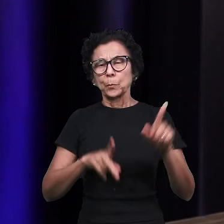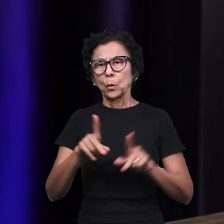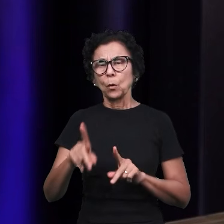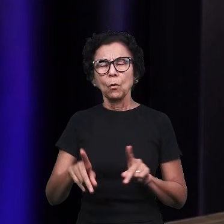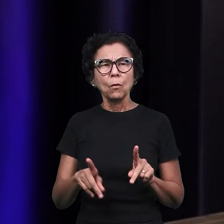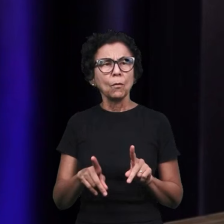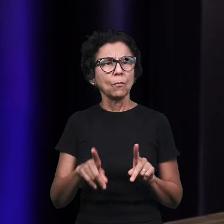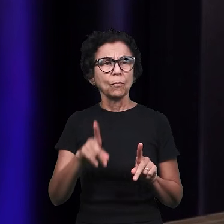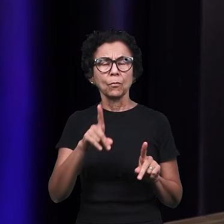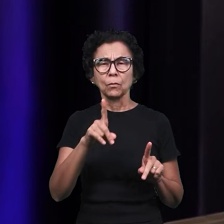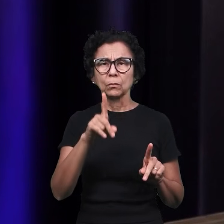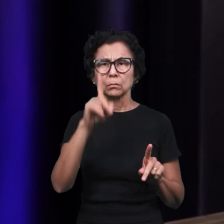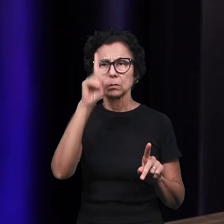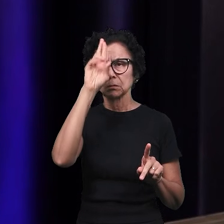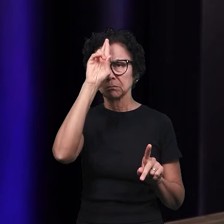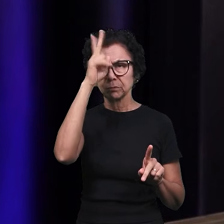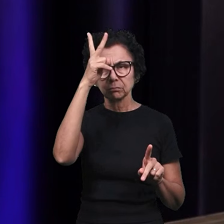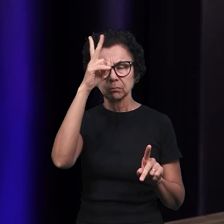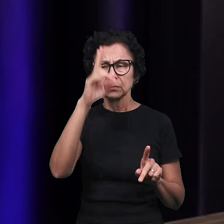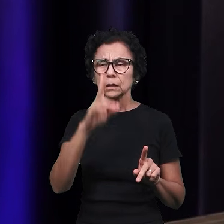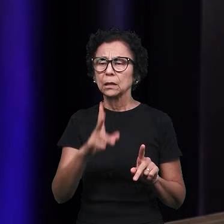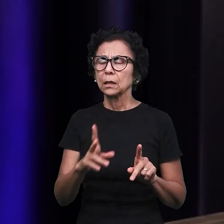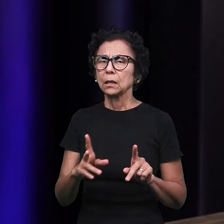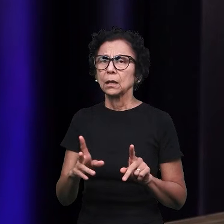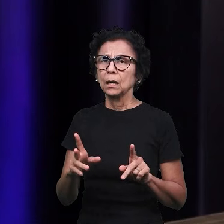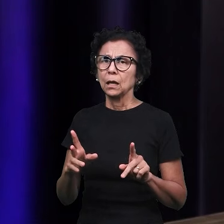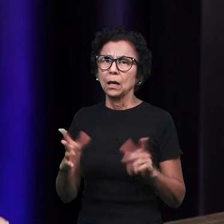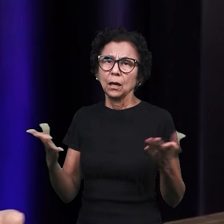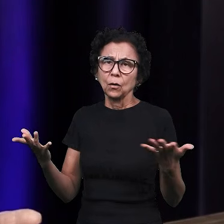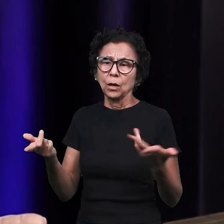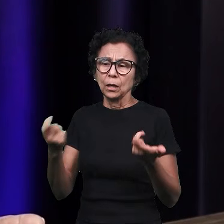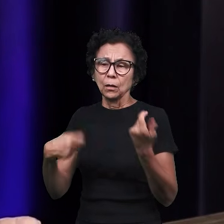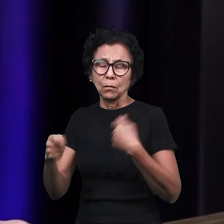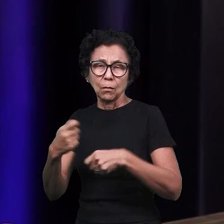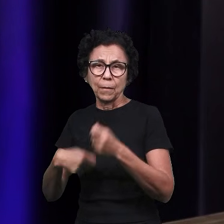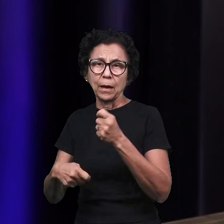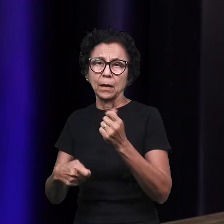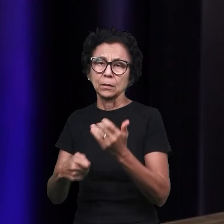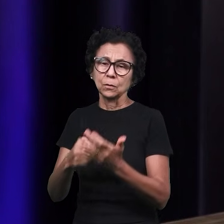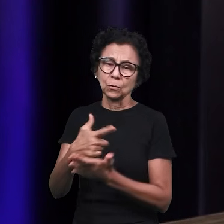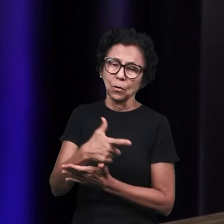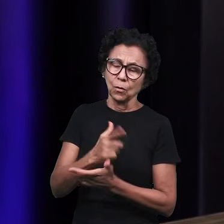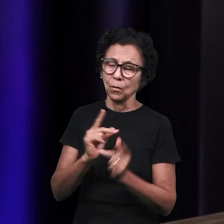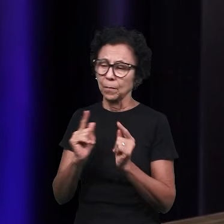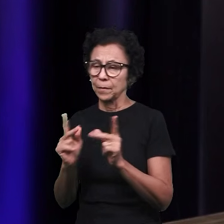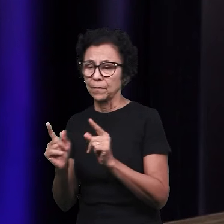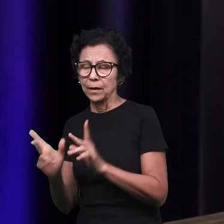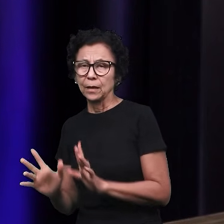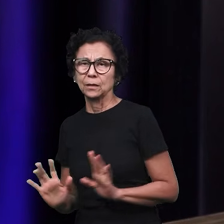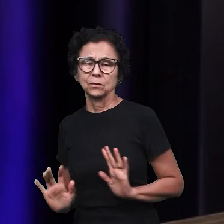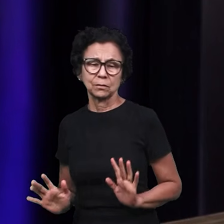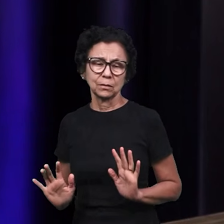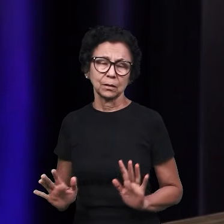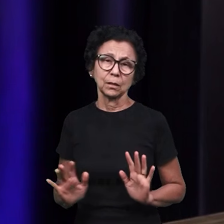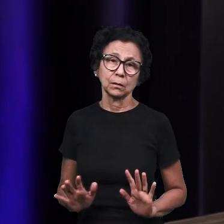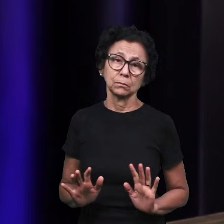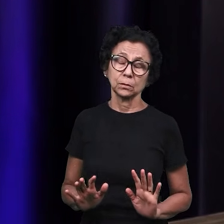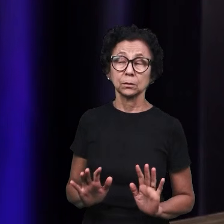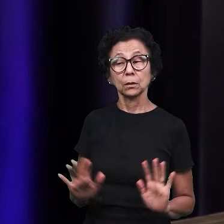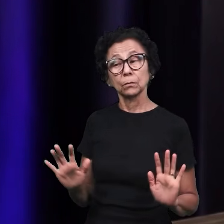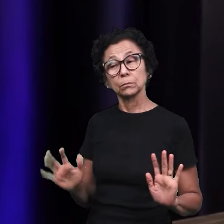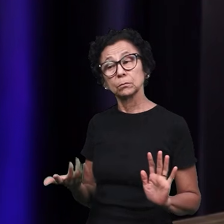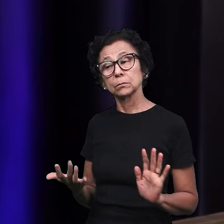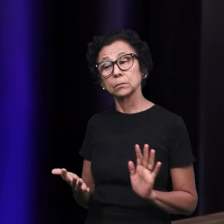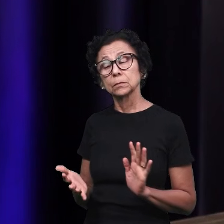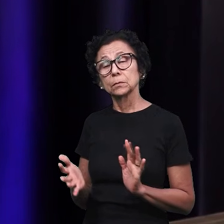o entendimento do povo, o comércio, mas agora o Senhor queria restaurar isto,